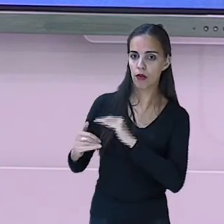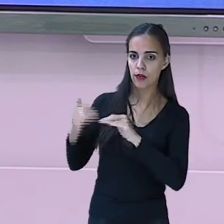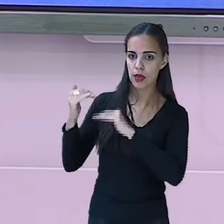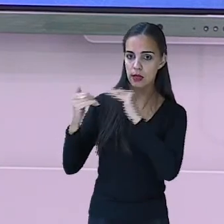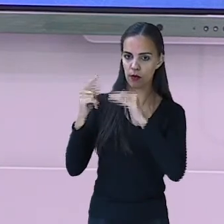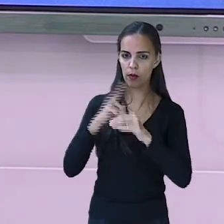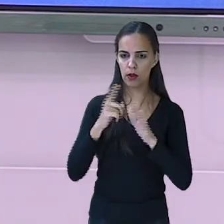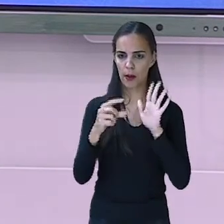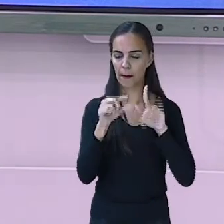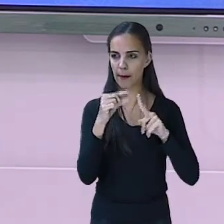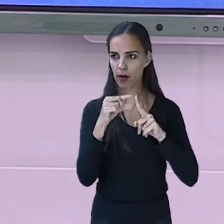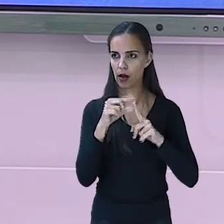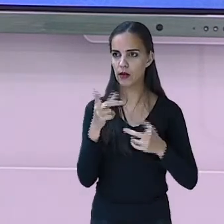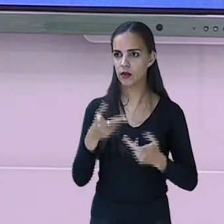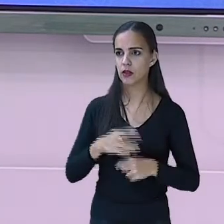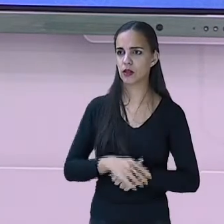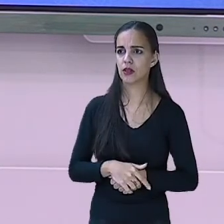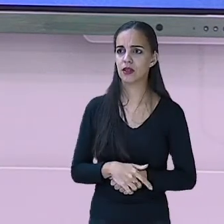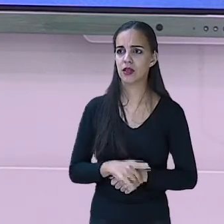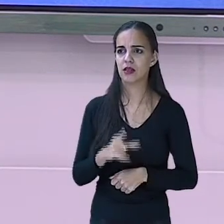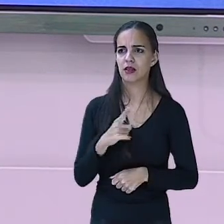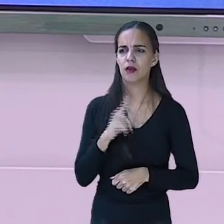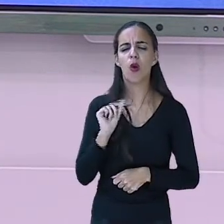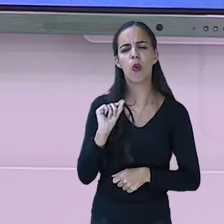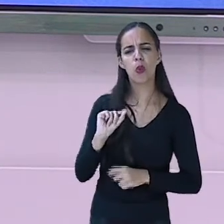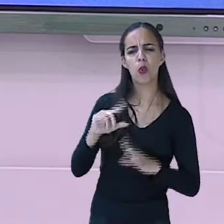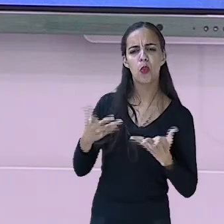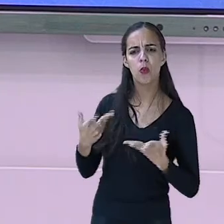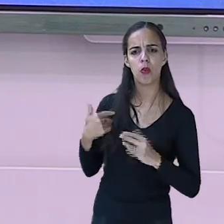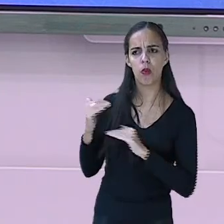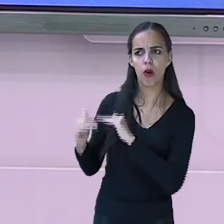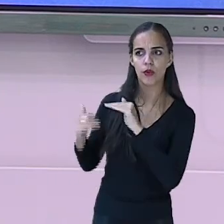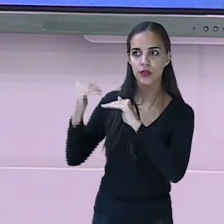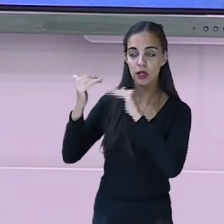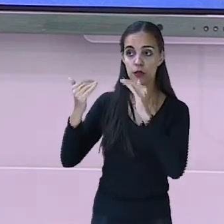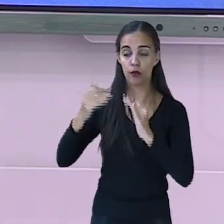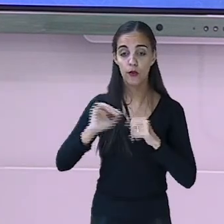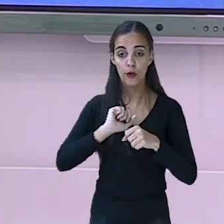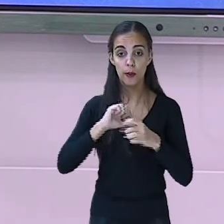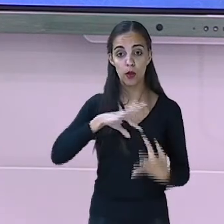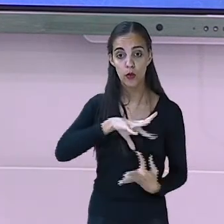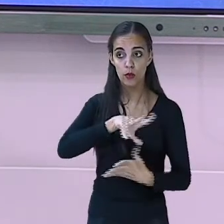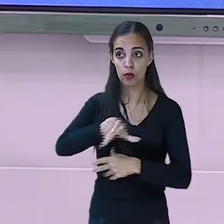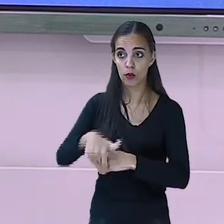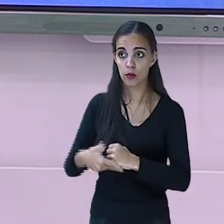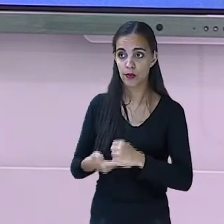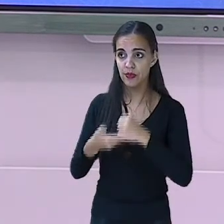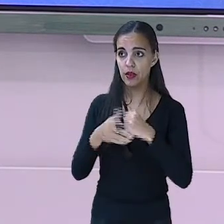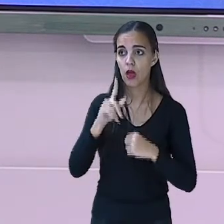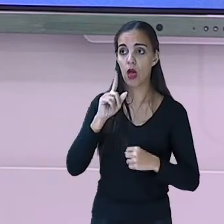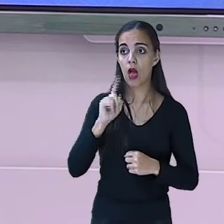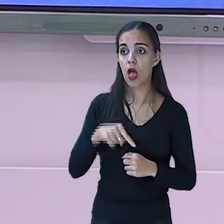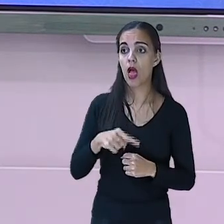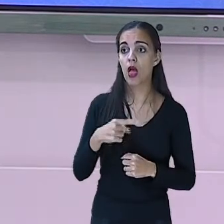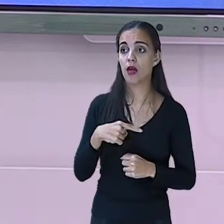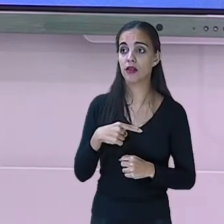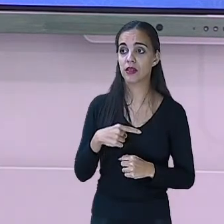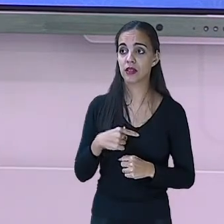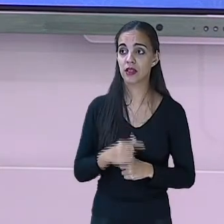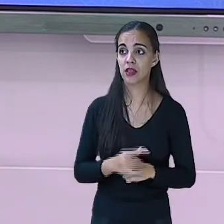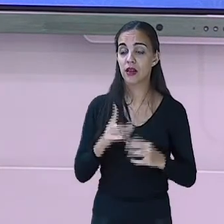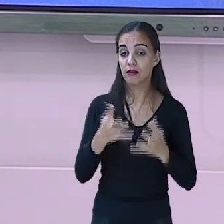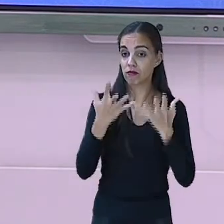Desenvolvimento. Então, o que vem a ser o desenvolvimento sustentável? É o desenvolvimento que atende